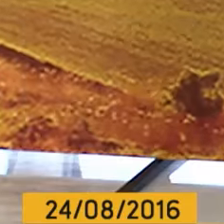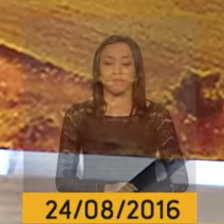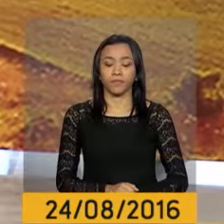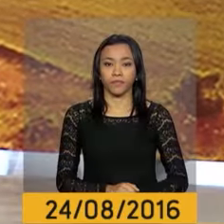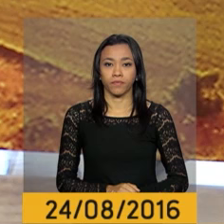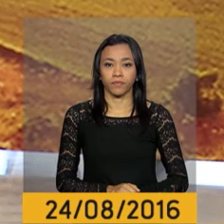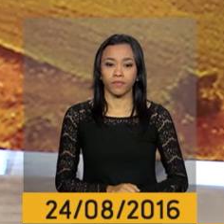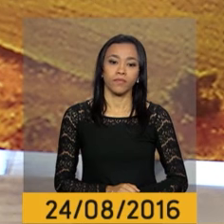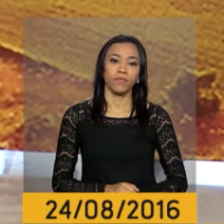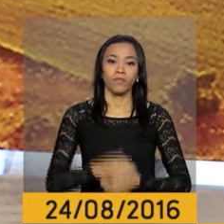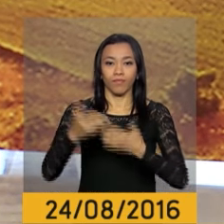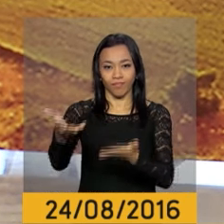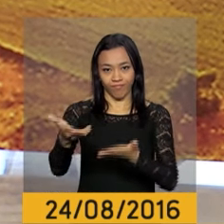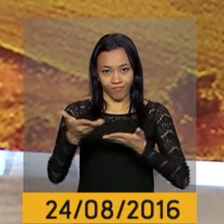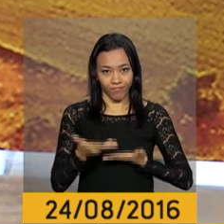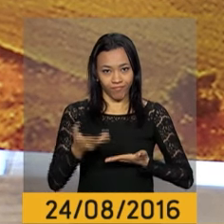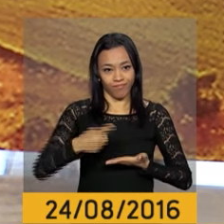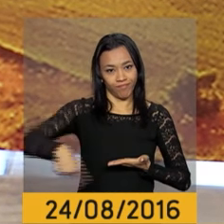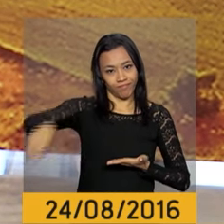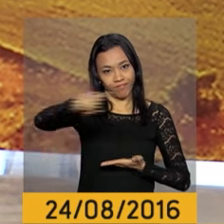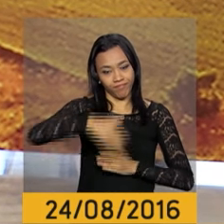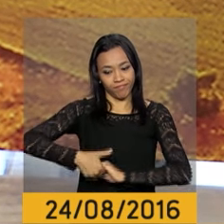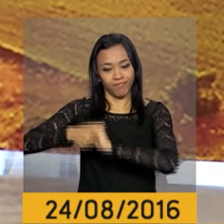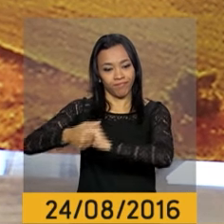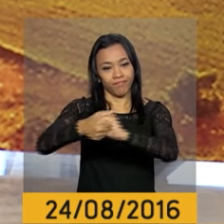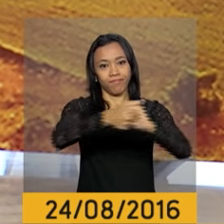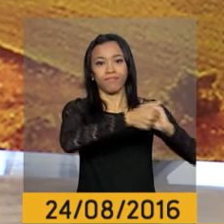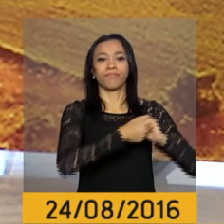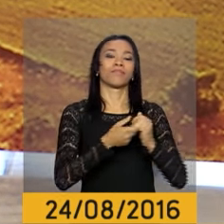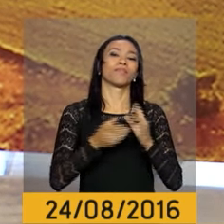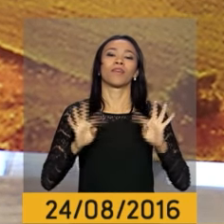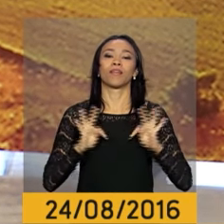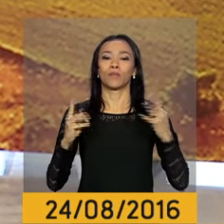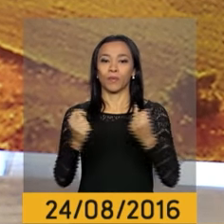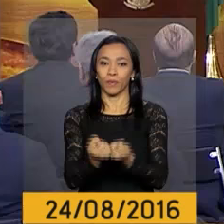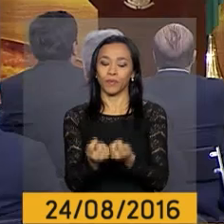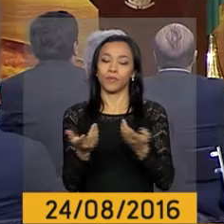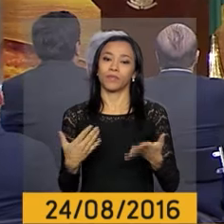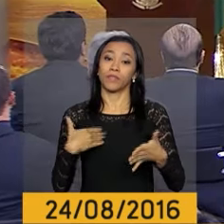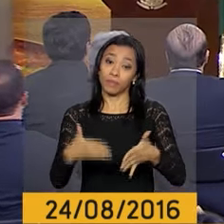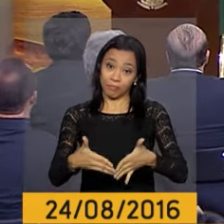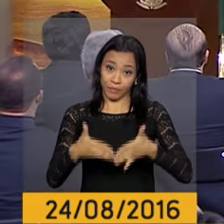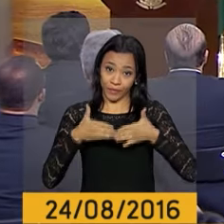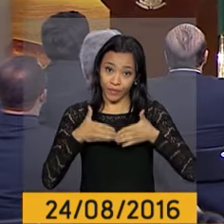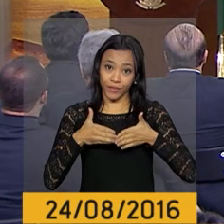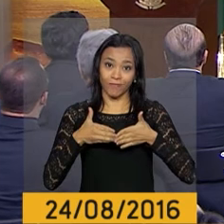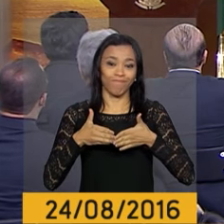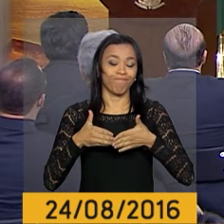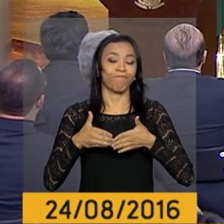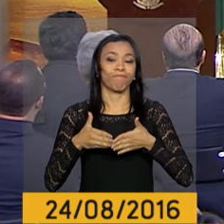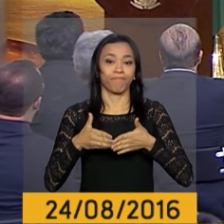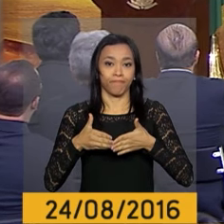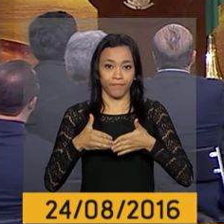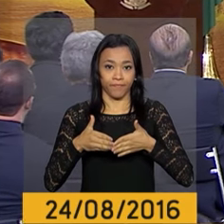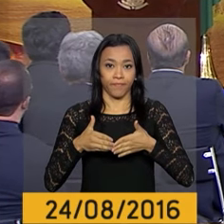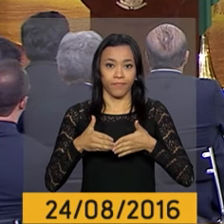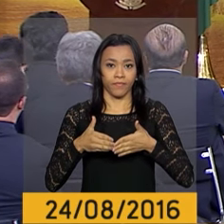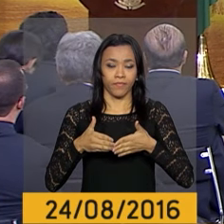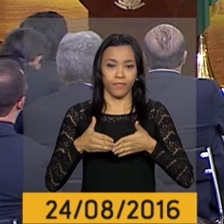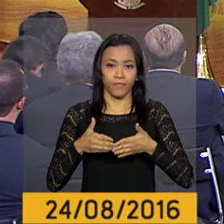Quero cumprimentar a todos, não é? E eu vou pedir licença para não